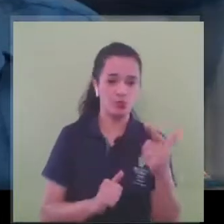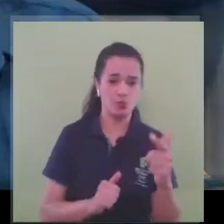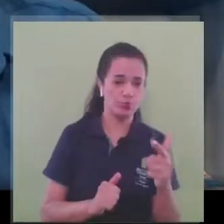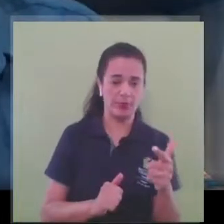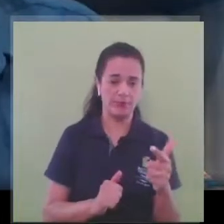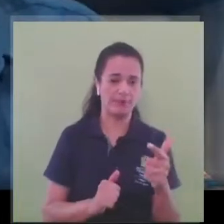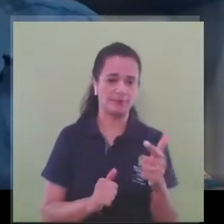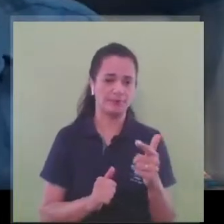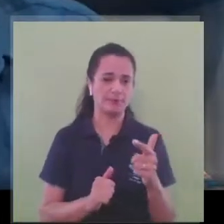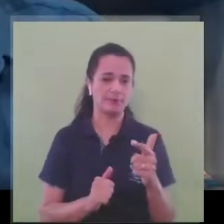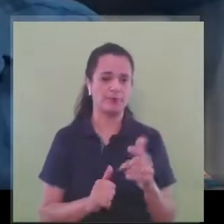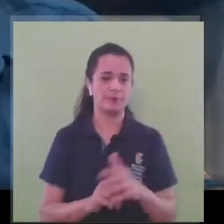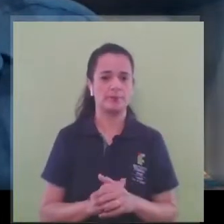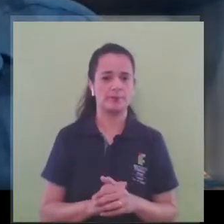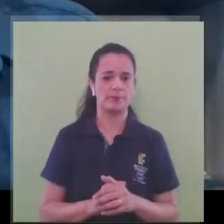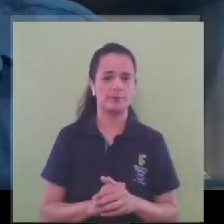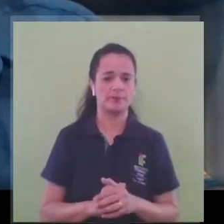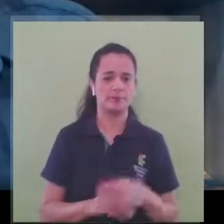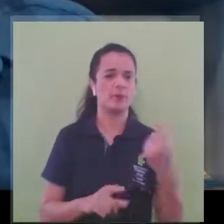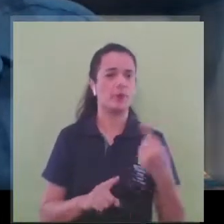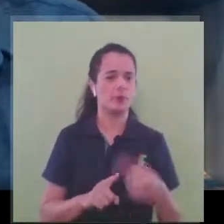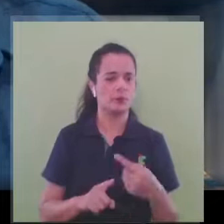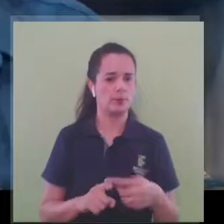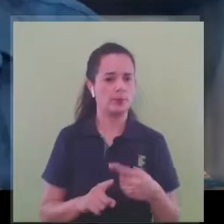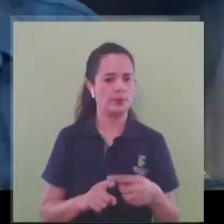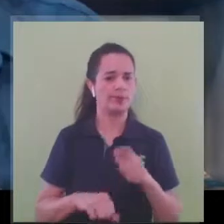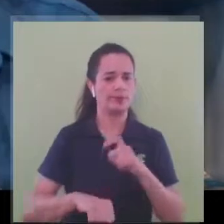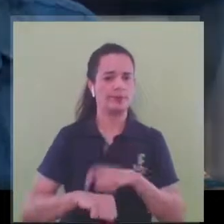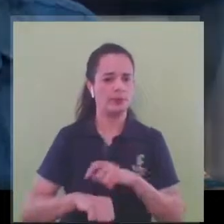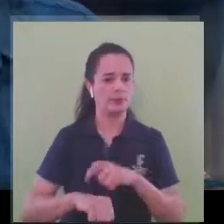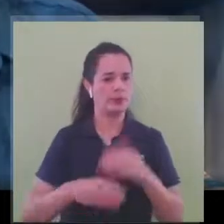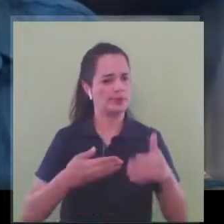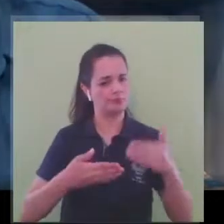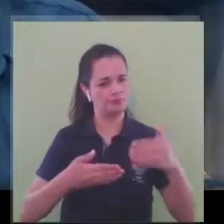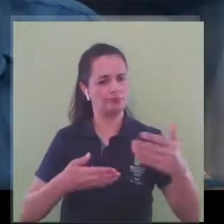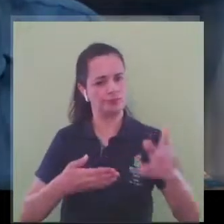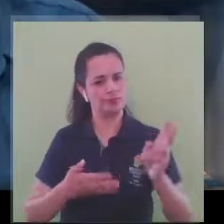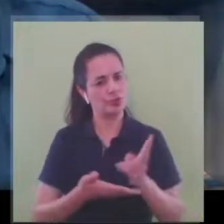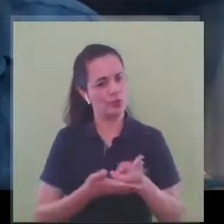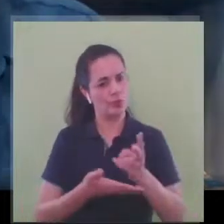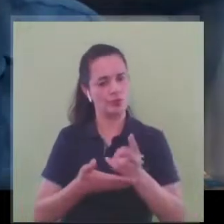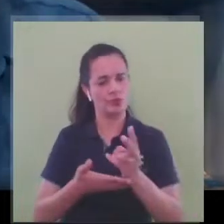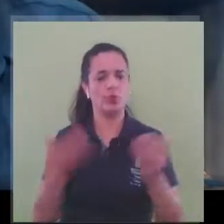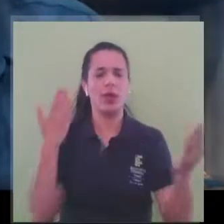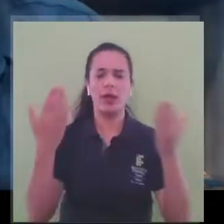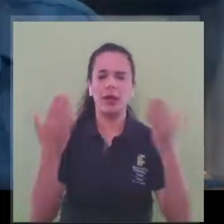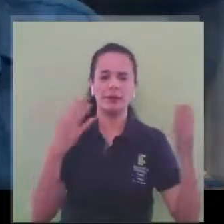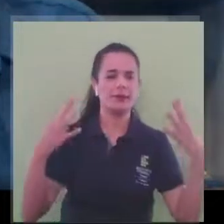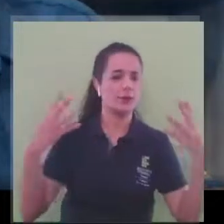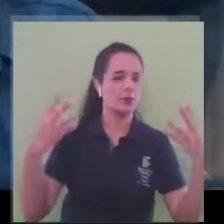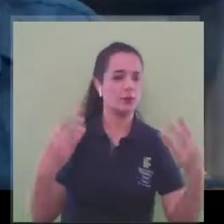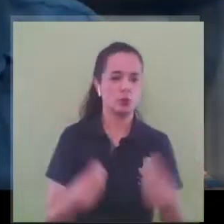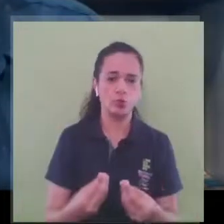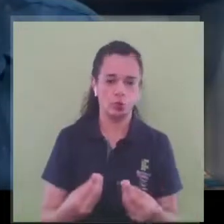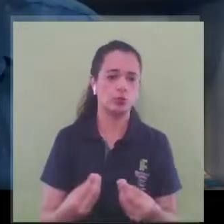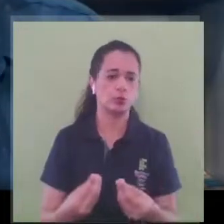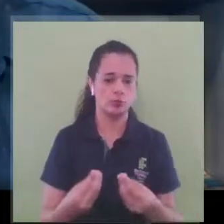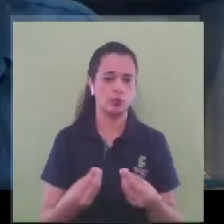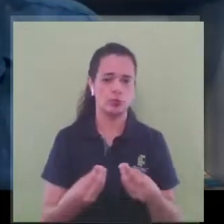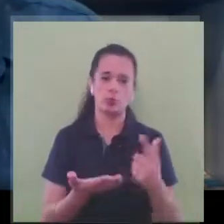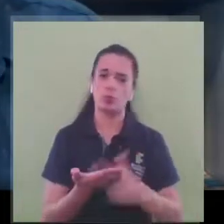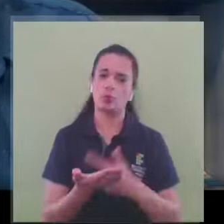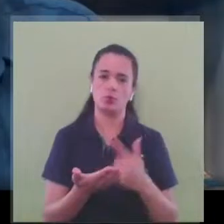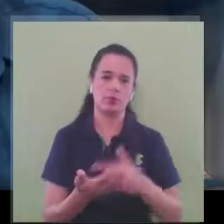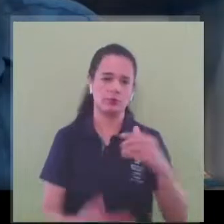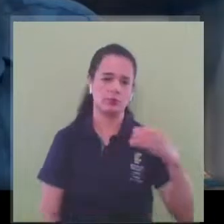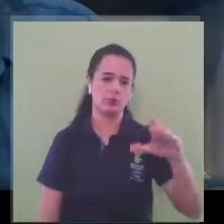ele é algo indefinido em se tratando do tempo. Nós pretendemos analisar ali todas as obras clássicas, especialmente as mais